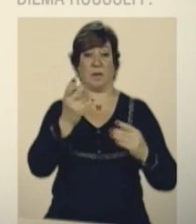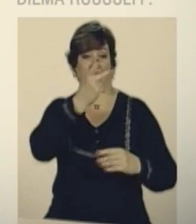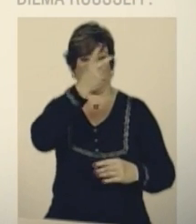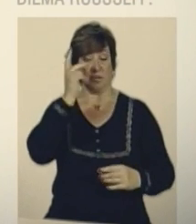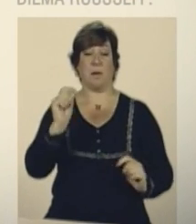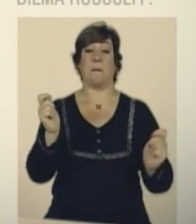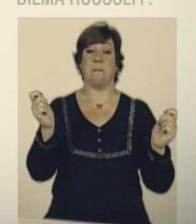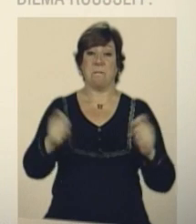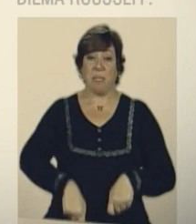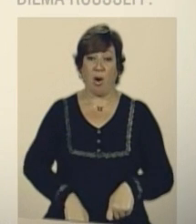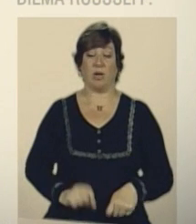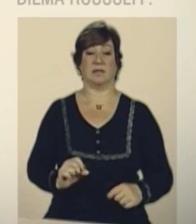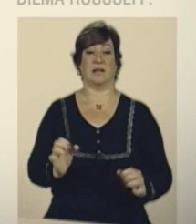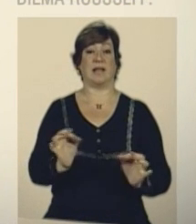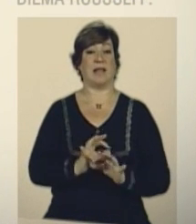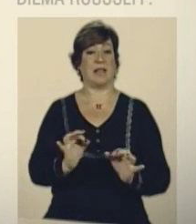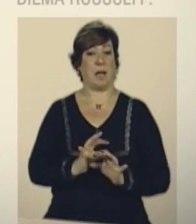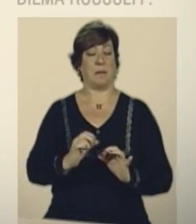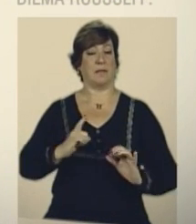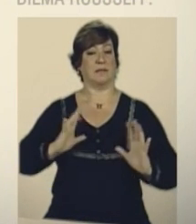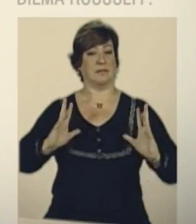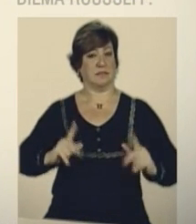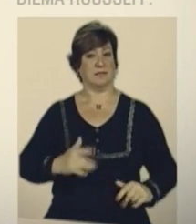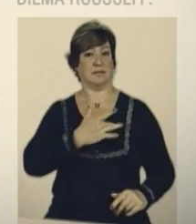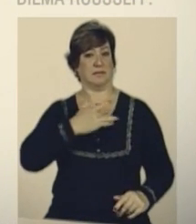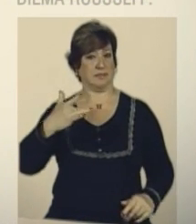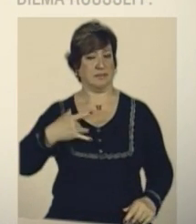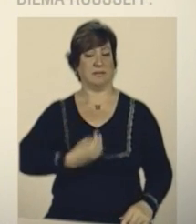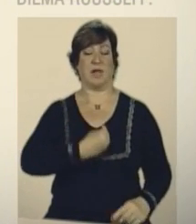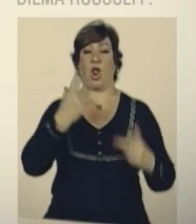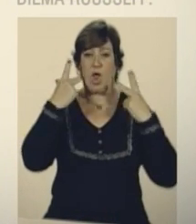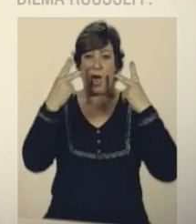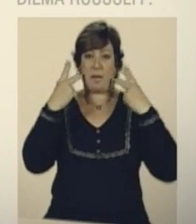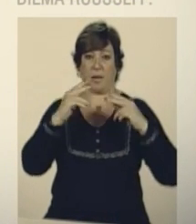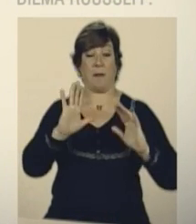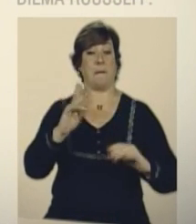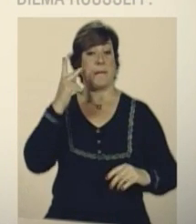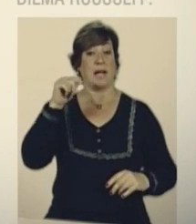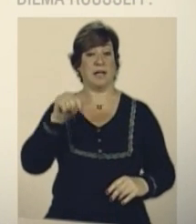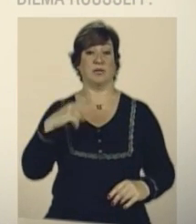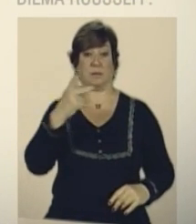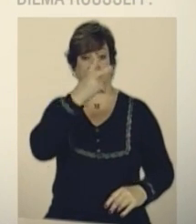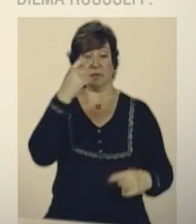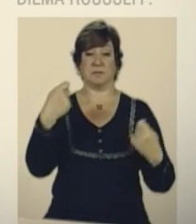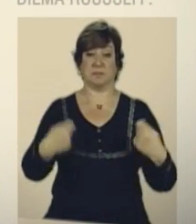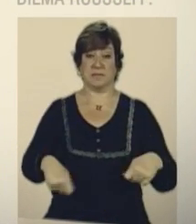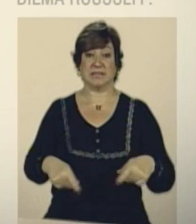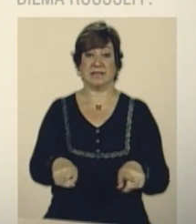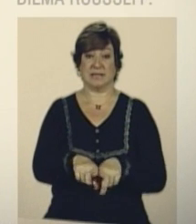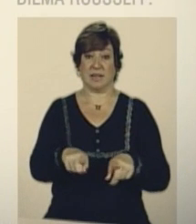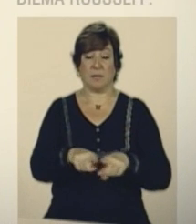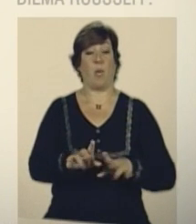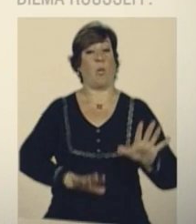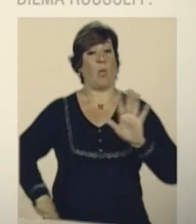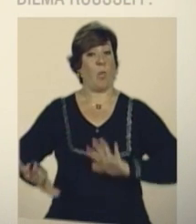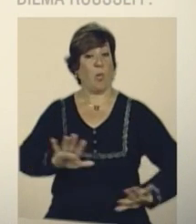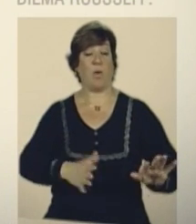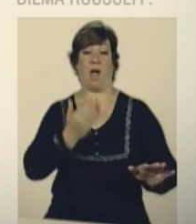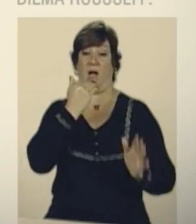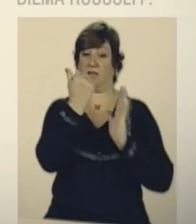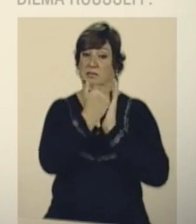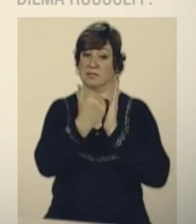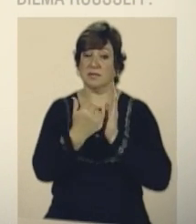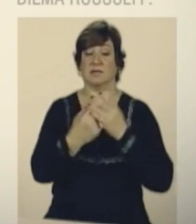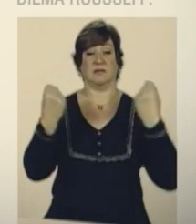pessoas podem se tratar e ter uma vida normal É claro que para isso as pessoas também devem se cuidar ter uma